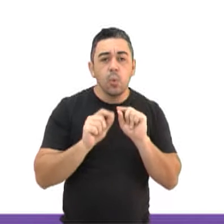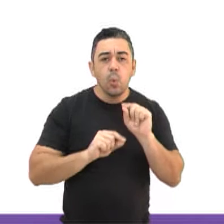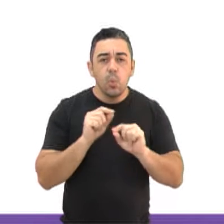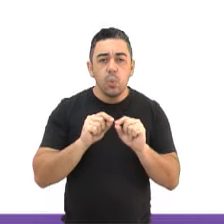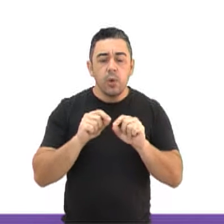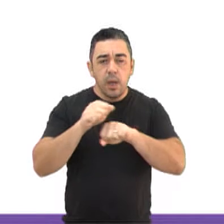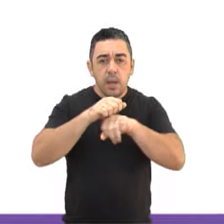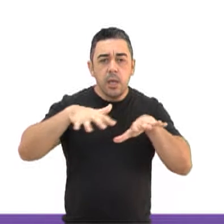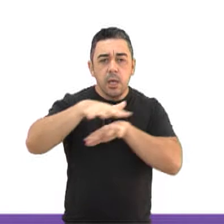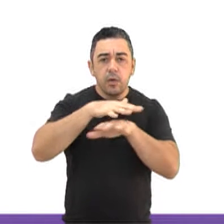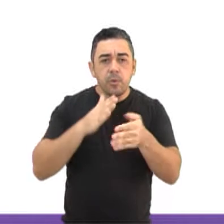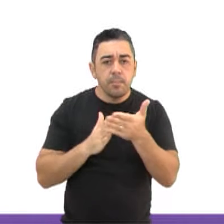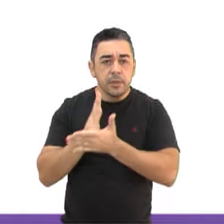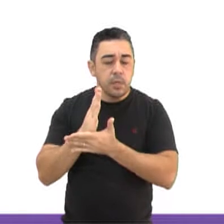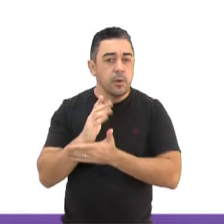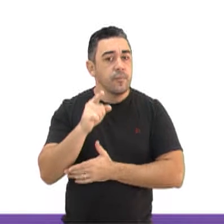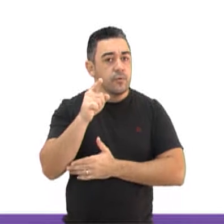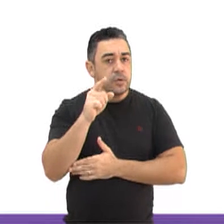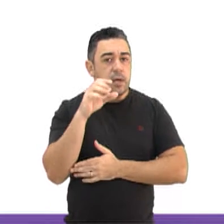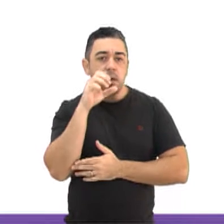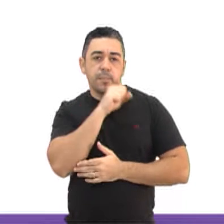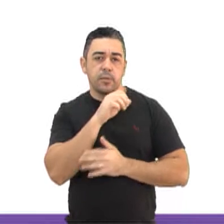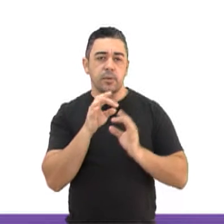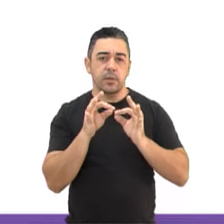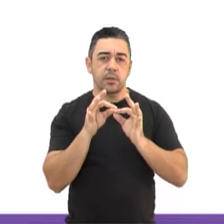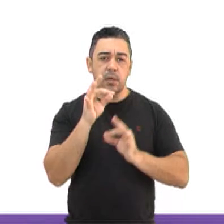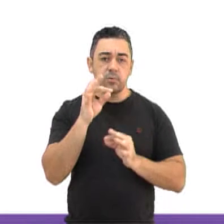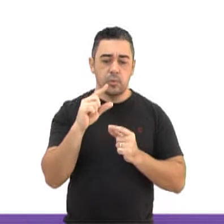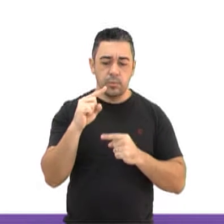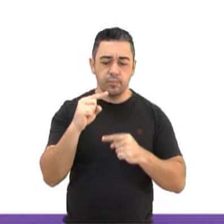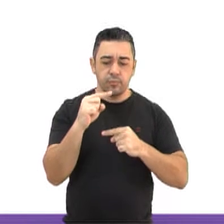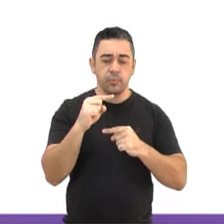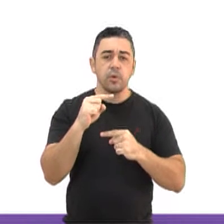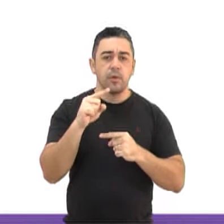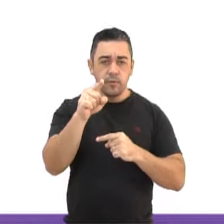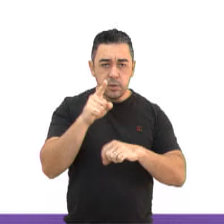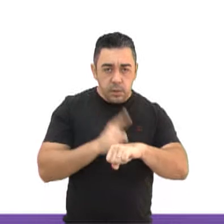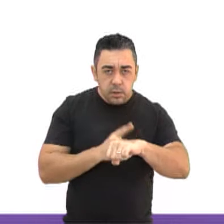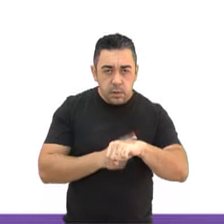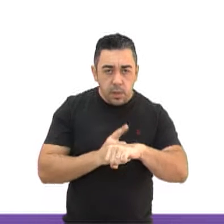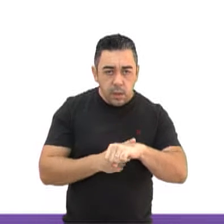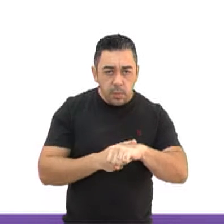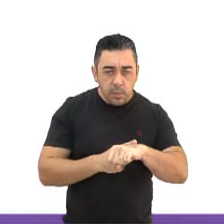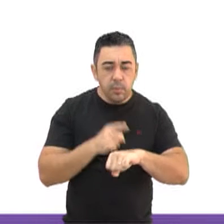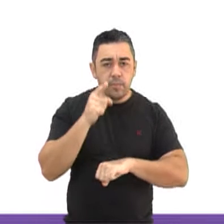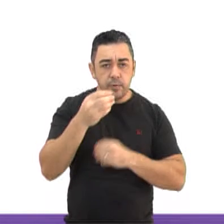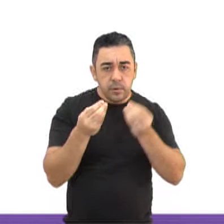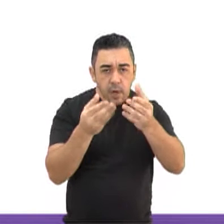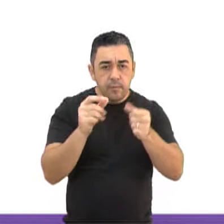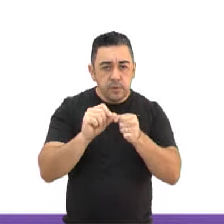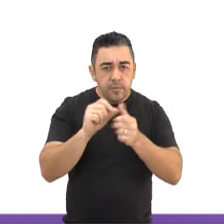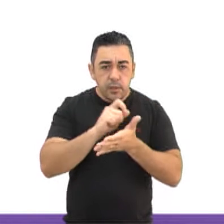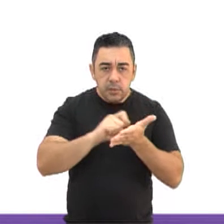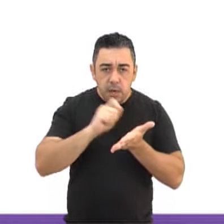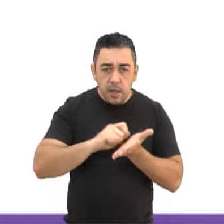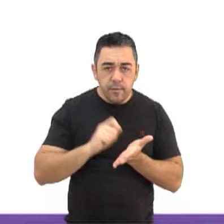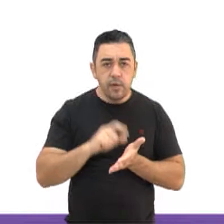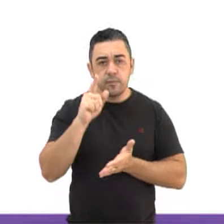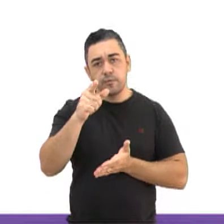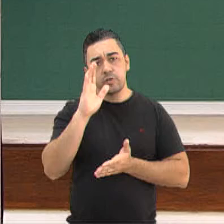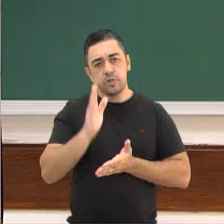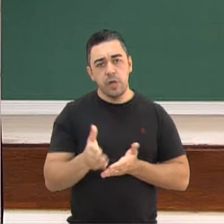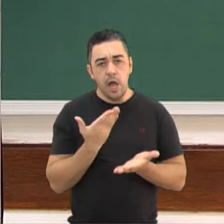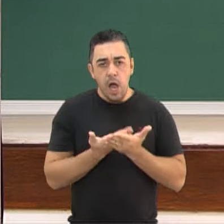dos ritos de passagem. Quando eu falo um breve texto, é o que você conseguir no tempo que nós vamos dar. O que eu quero que você faça? Você já teve uma aula